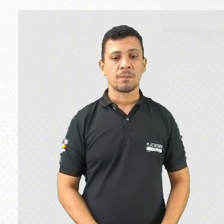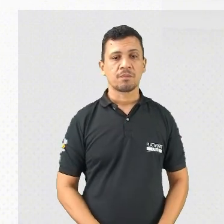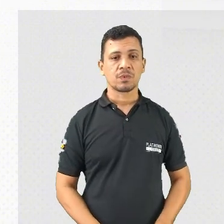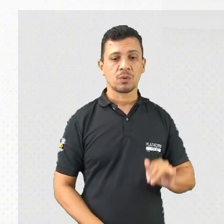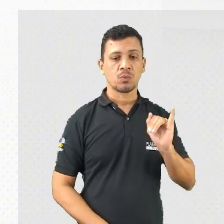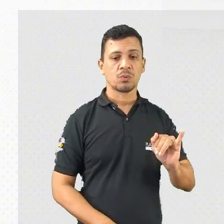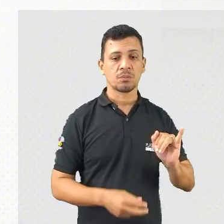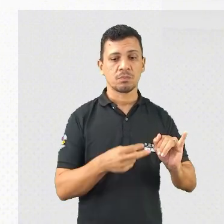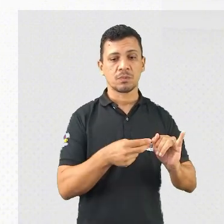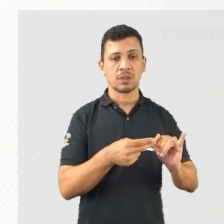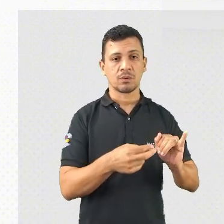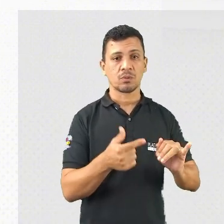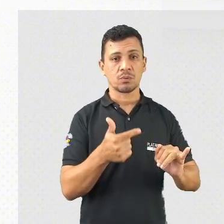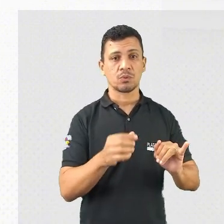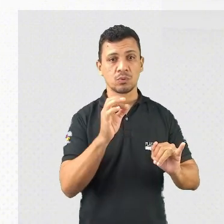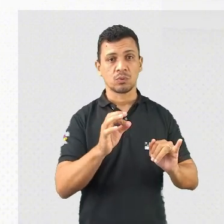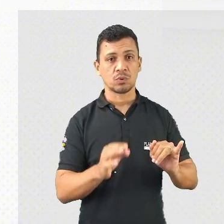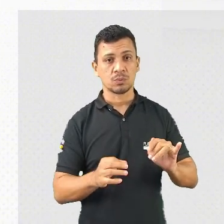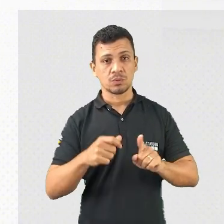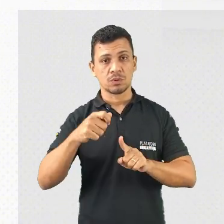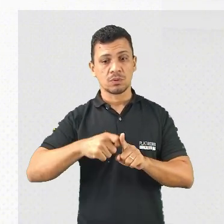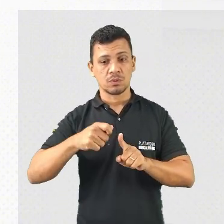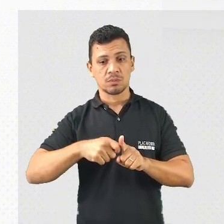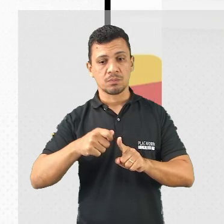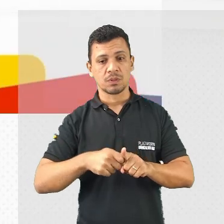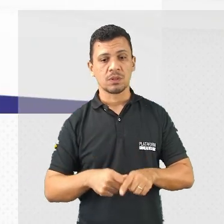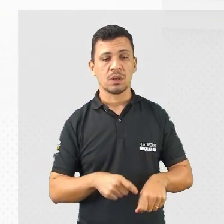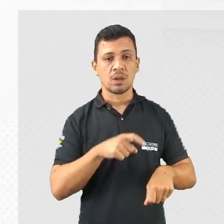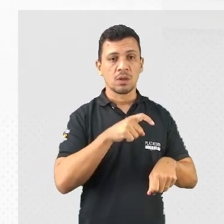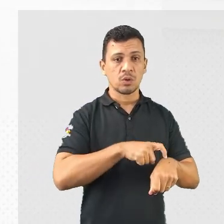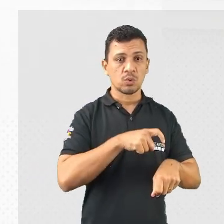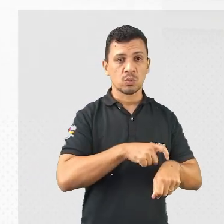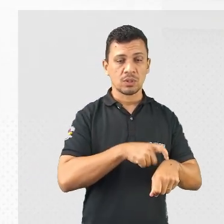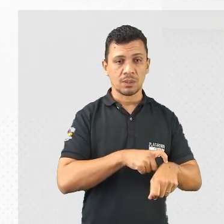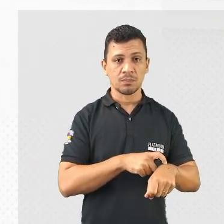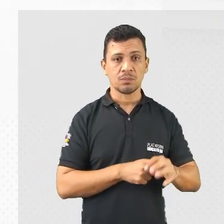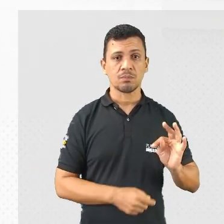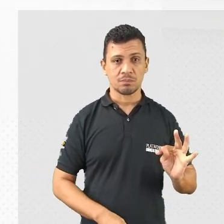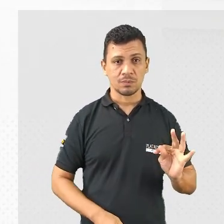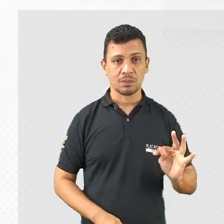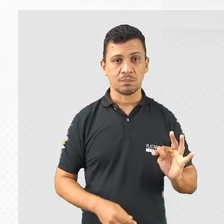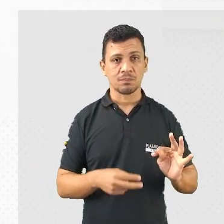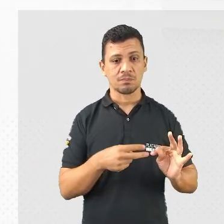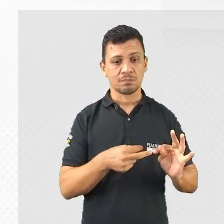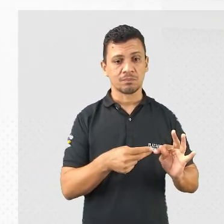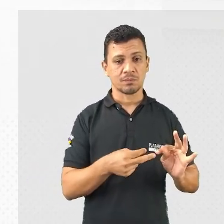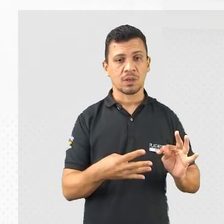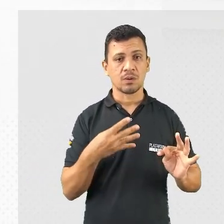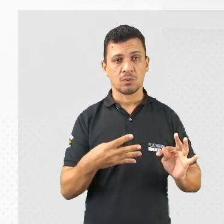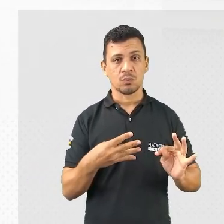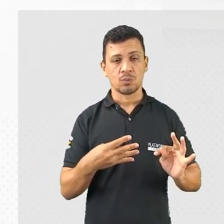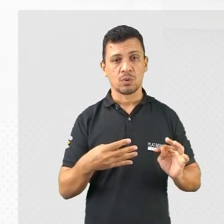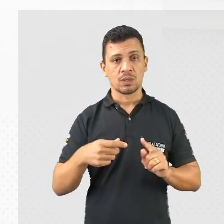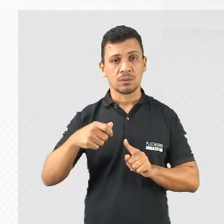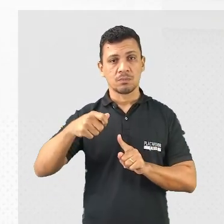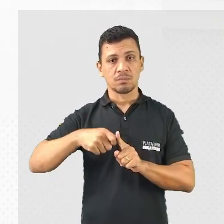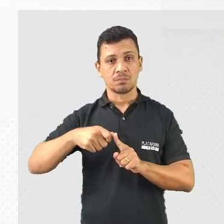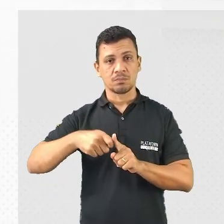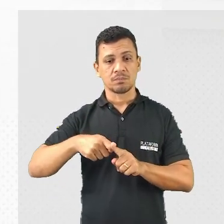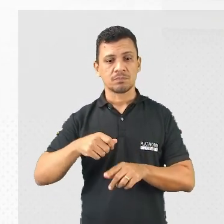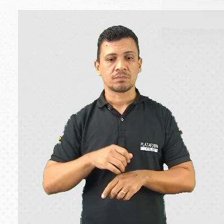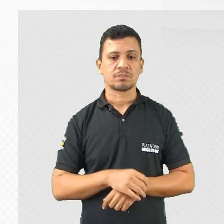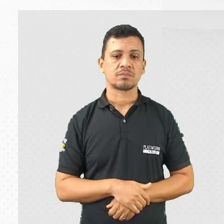ao mês e um prazo de 4 meses, tá? Então, meu capital aqui é de